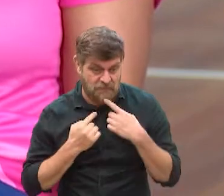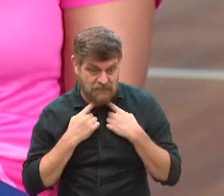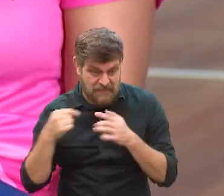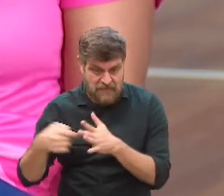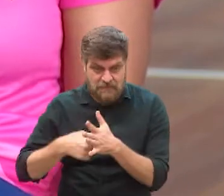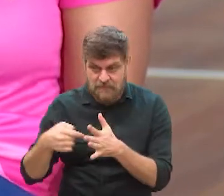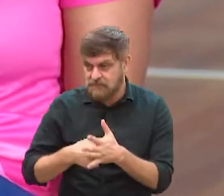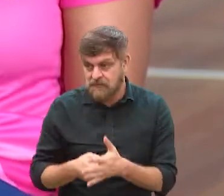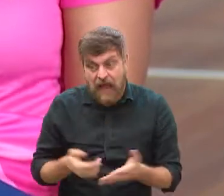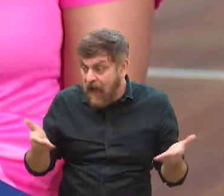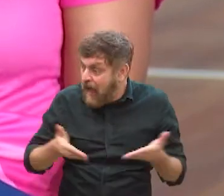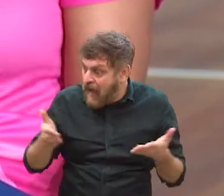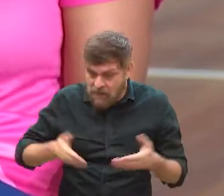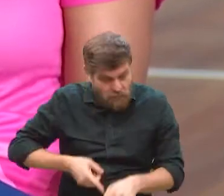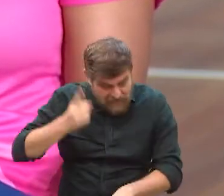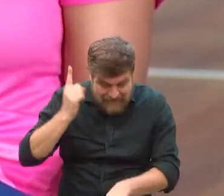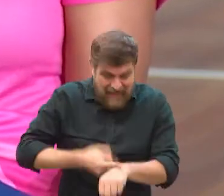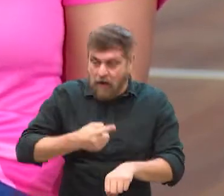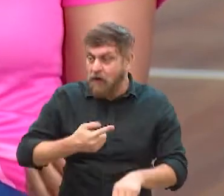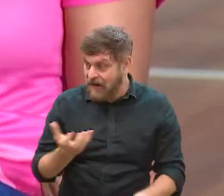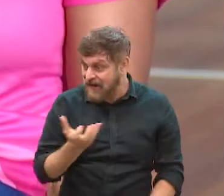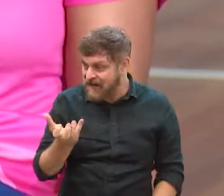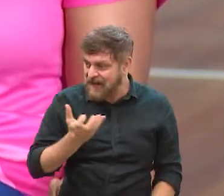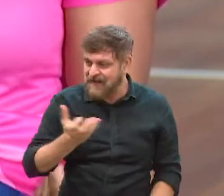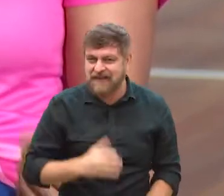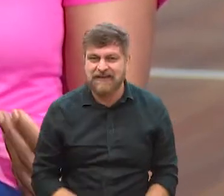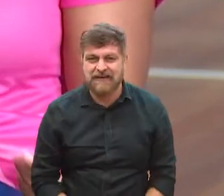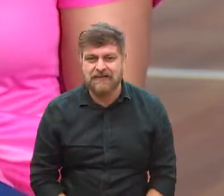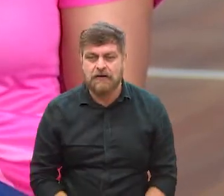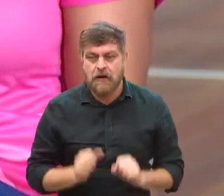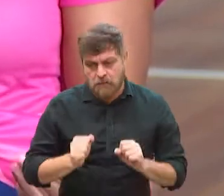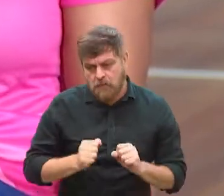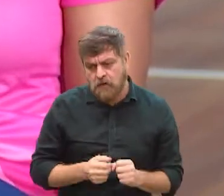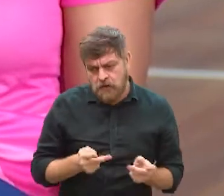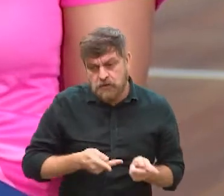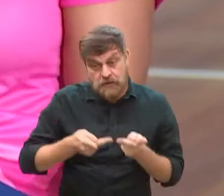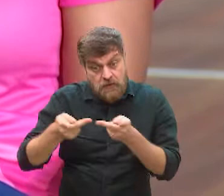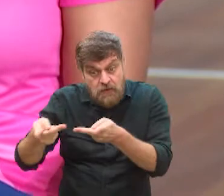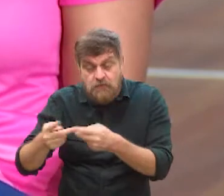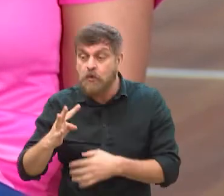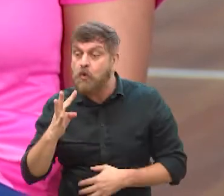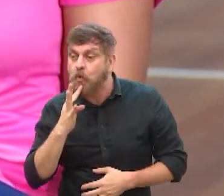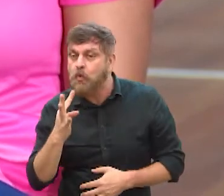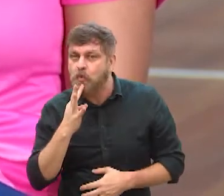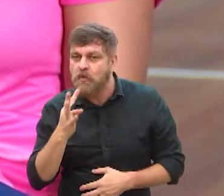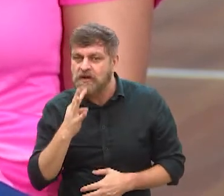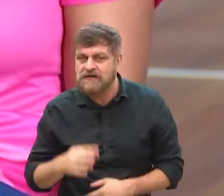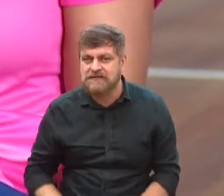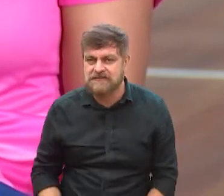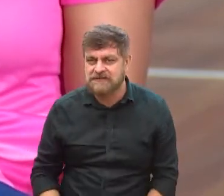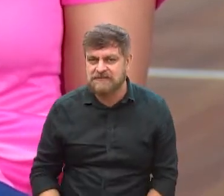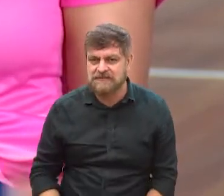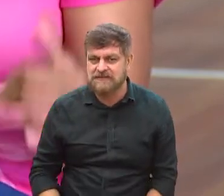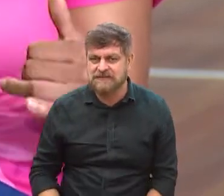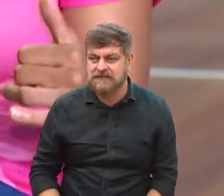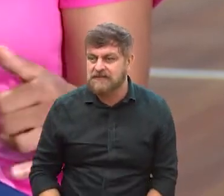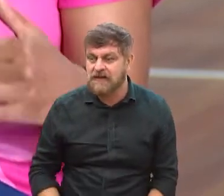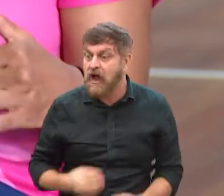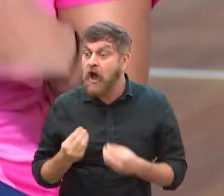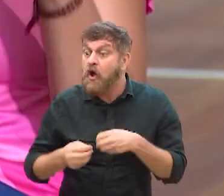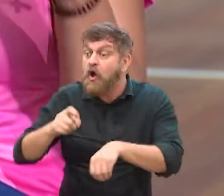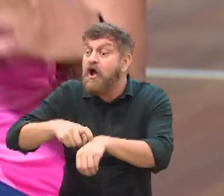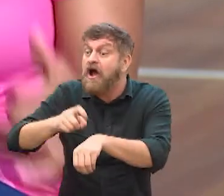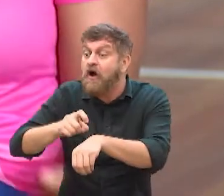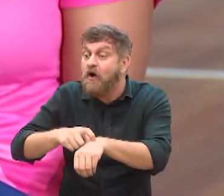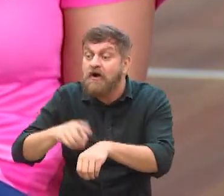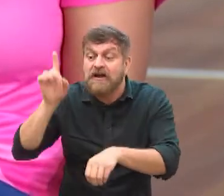Eu falei, mas é agora, só se for agora. Ele falou, não, então se você quiser vir, conhecer o nosso projeto. Eu falei, quando que eu tô aí, quando que eu preciso